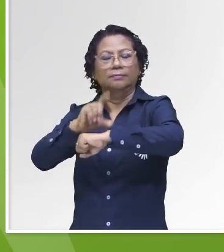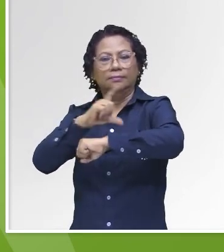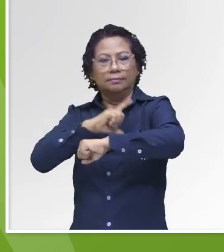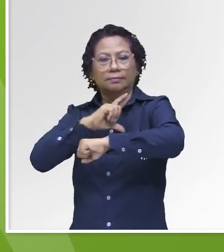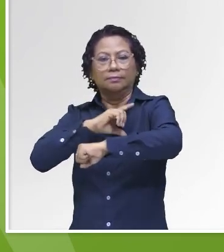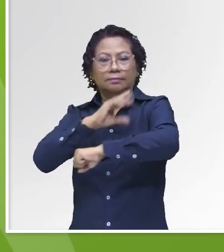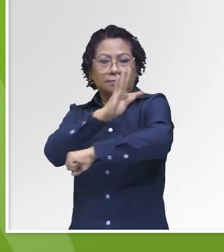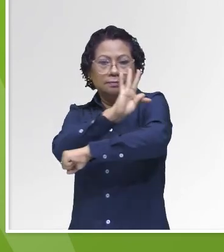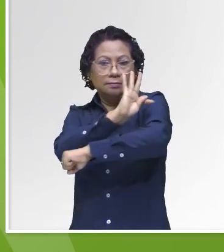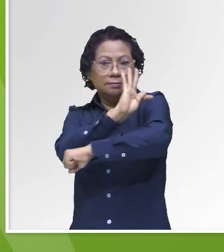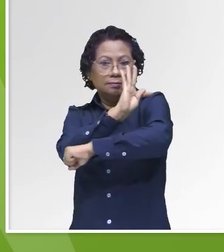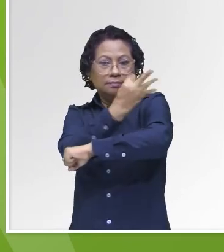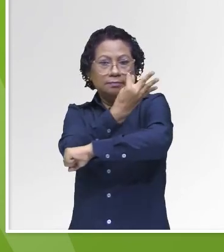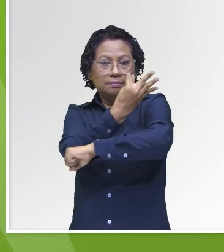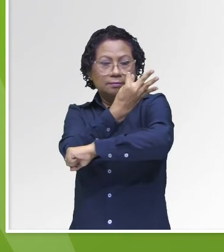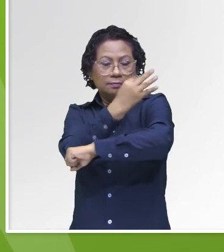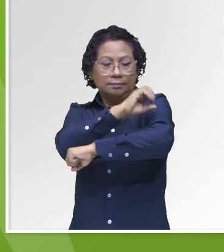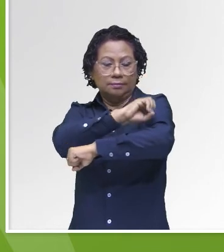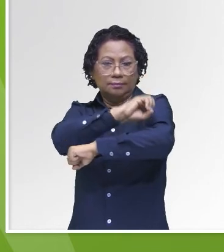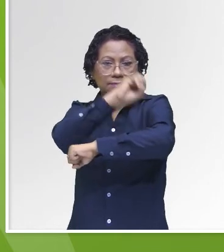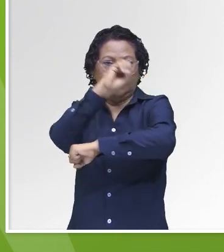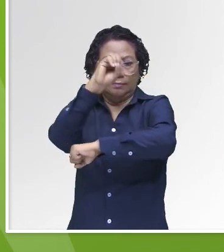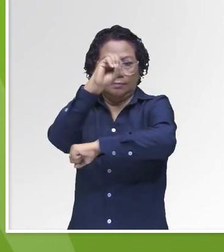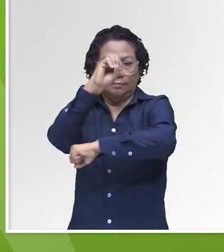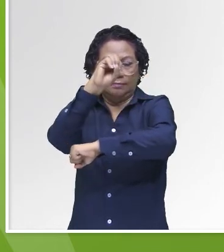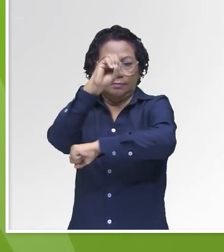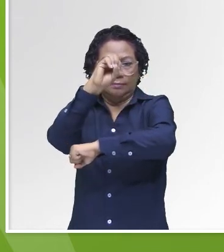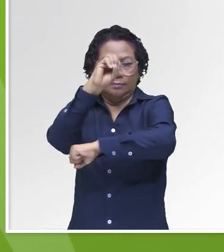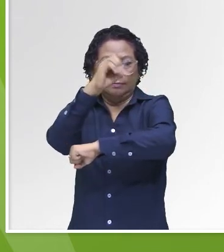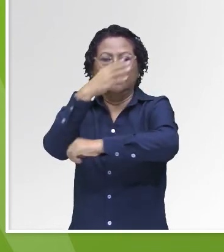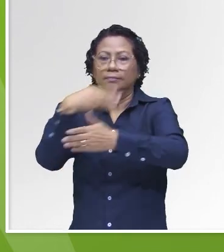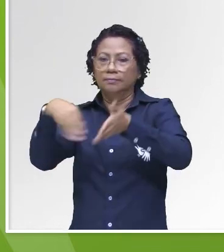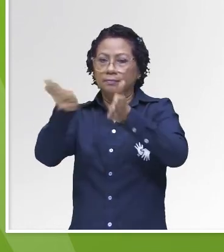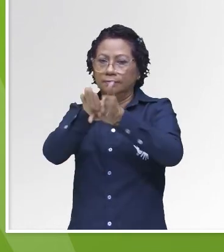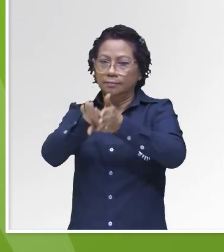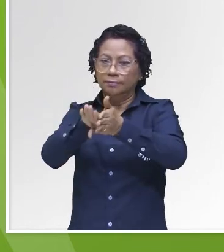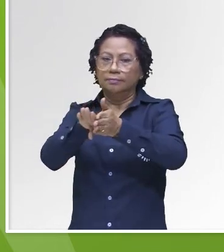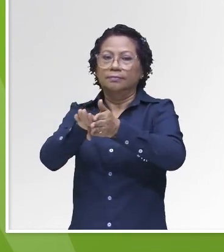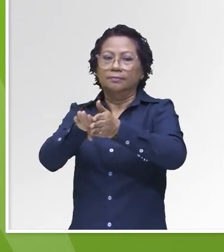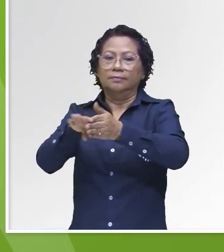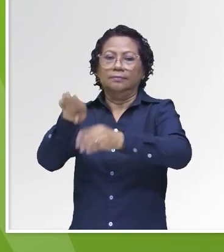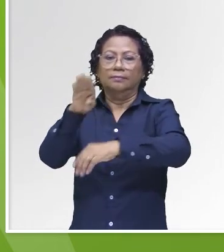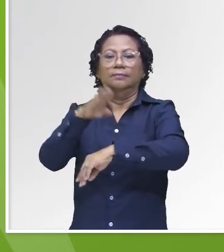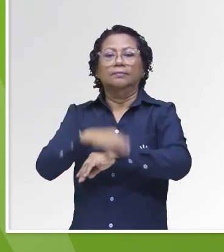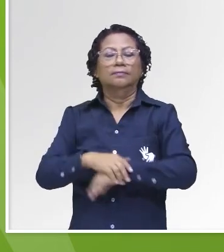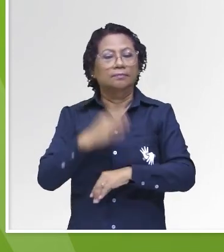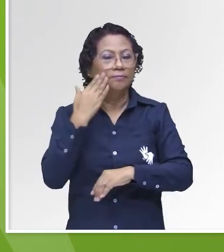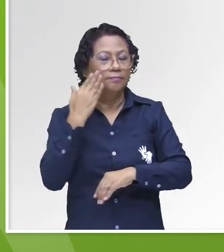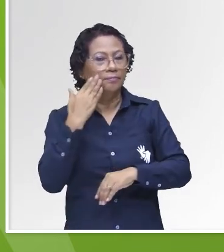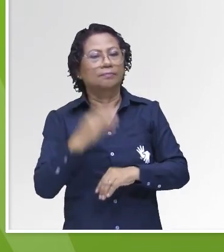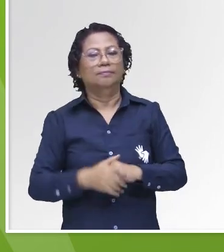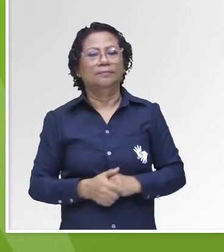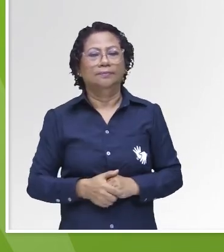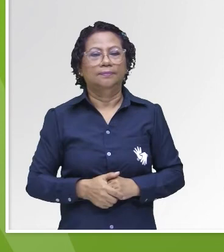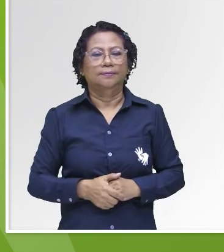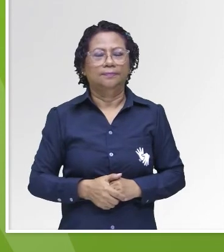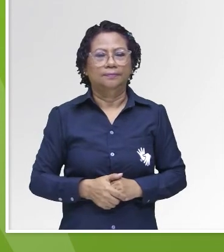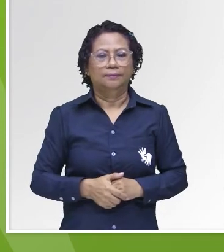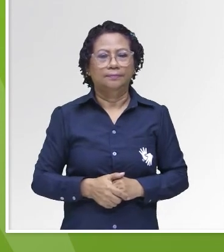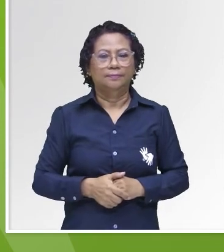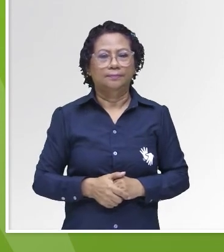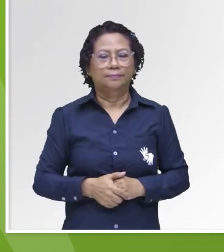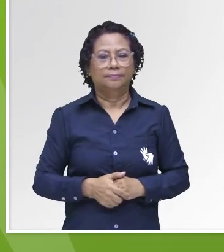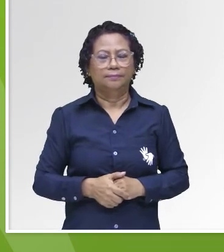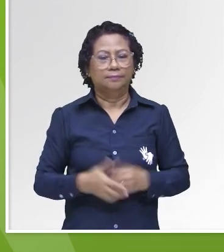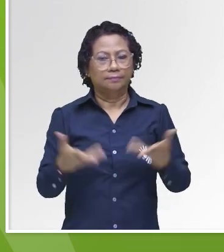da altura máxima e voltar para a superfície da Terra. Bom, vamos para a próxima cartela. Falta